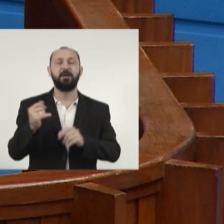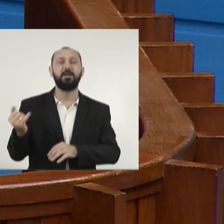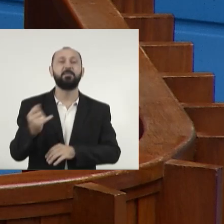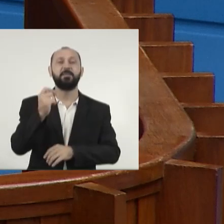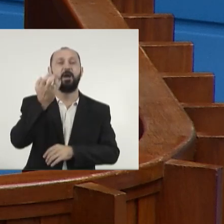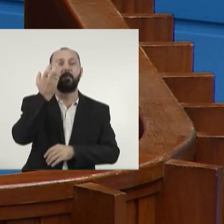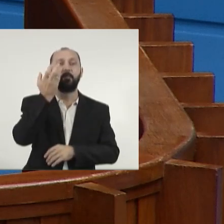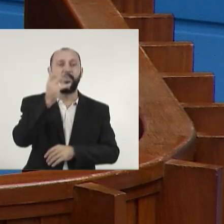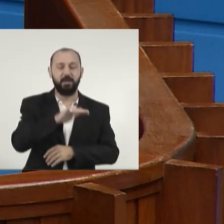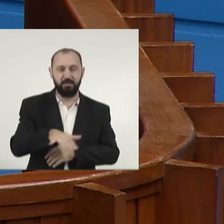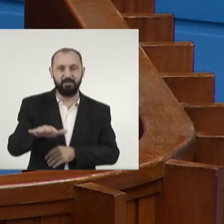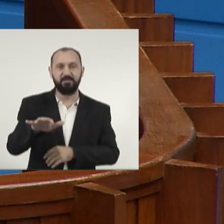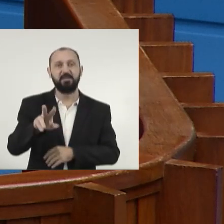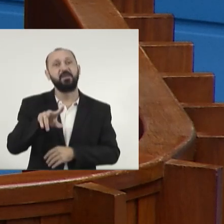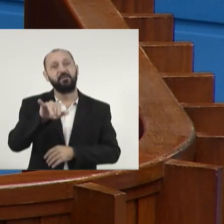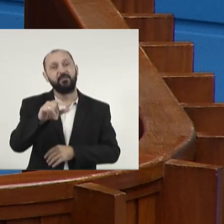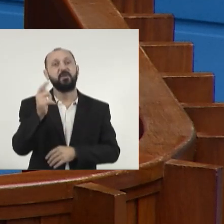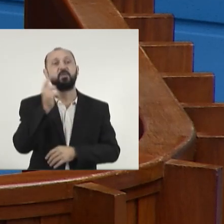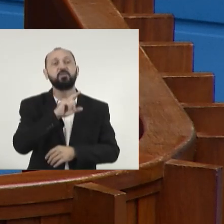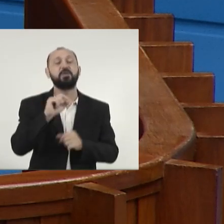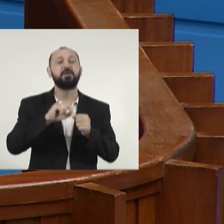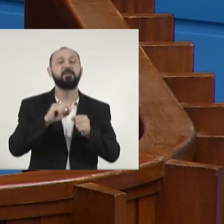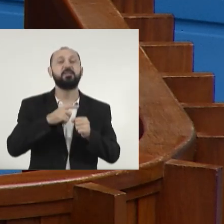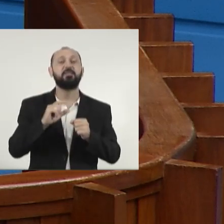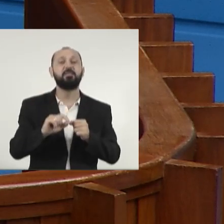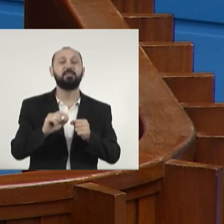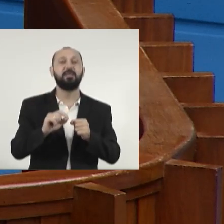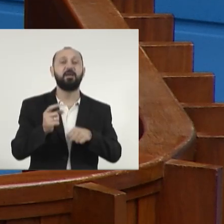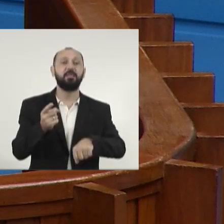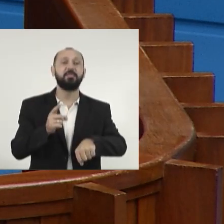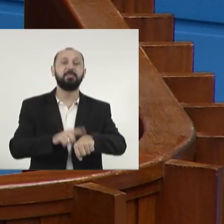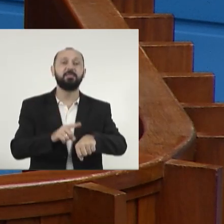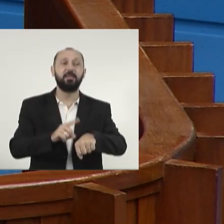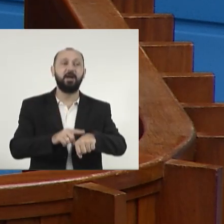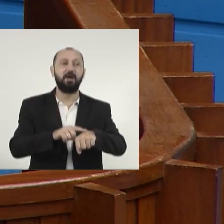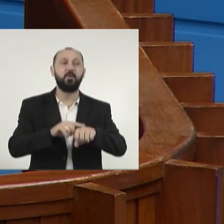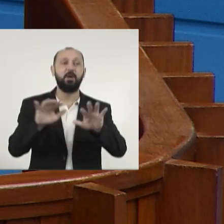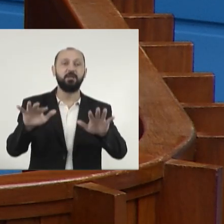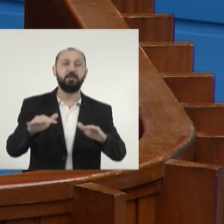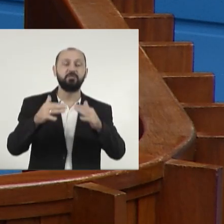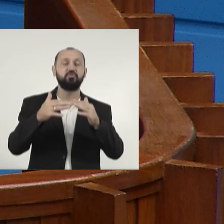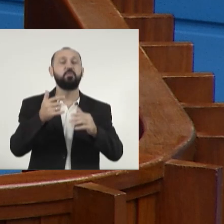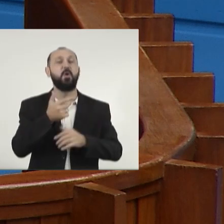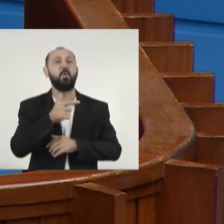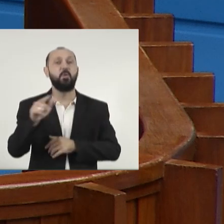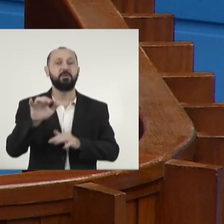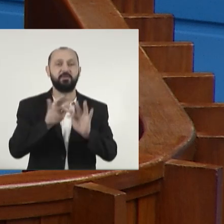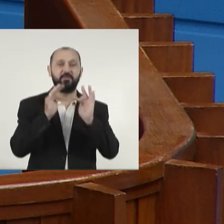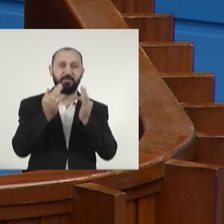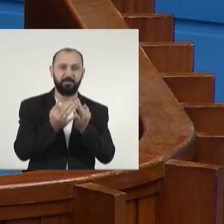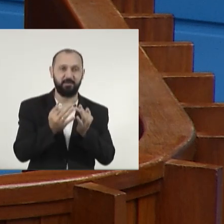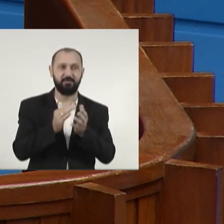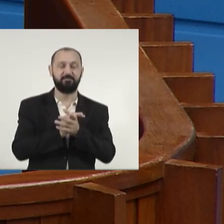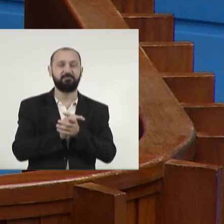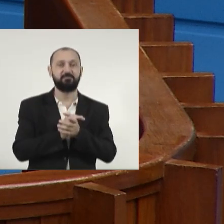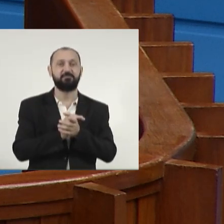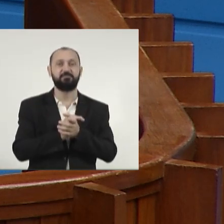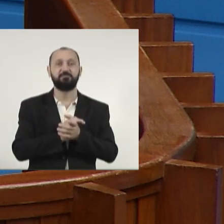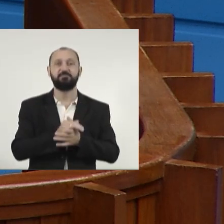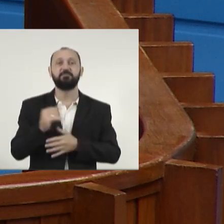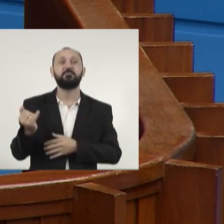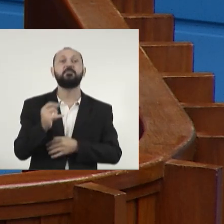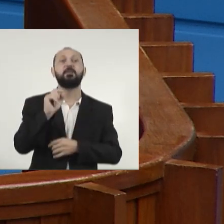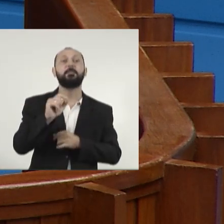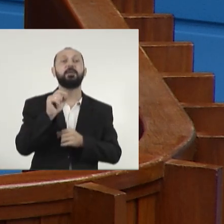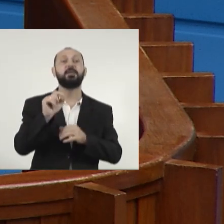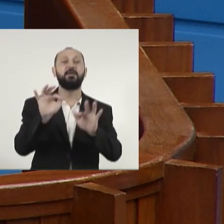para a criança que vai poder receber imediatamente a atenção de uma outra família, e isso também é muito importante para